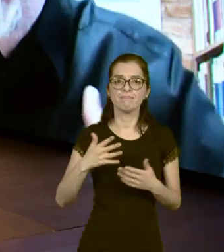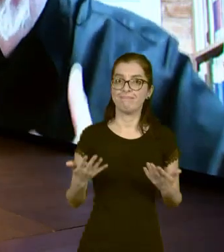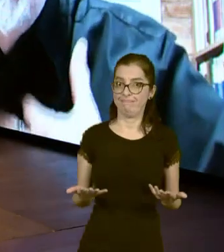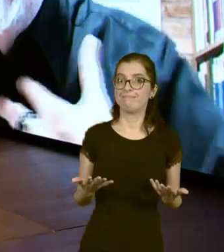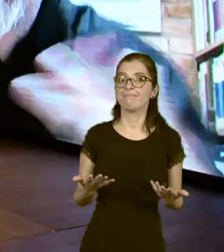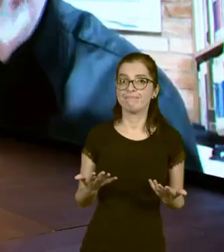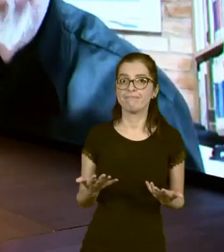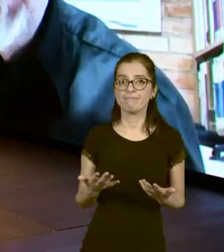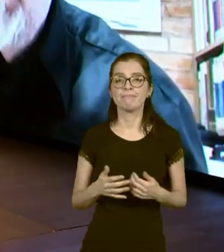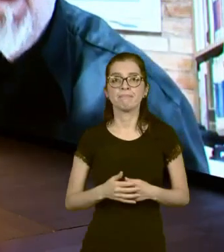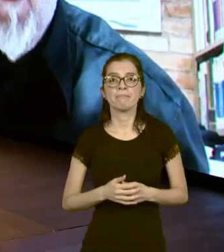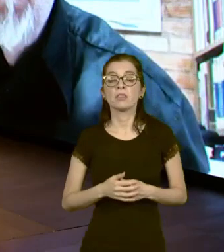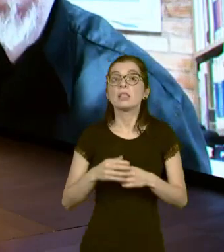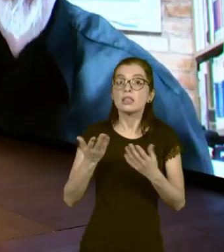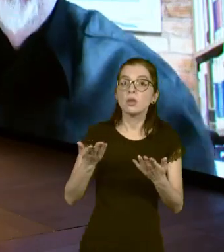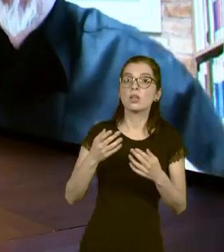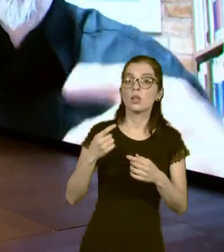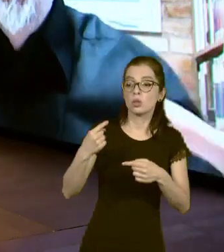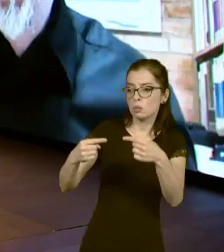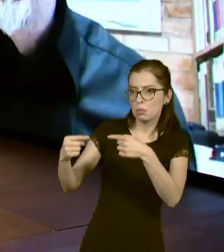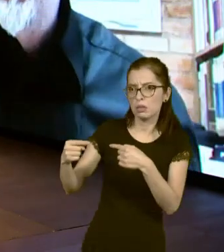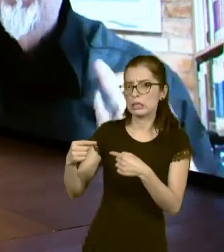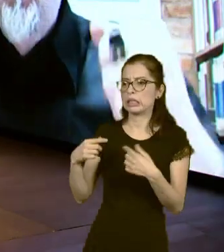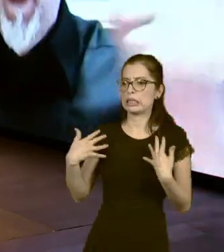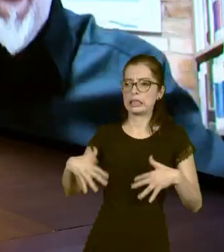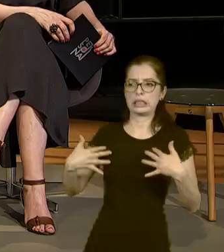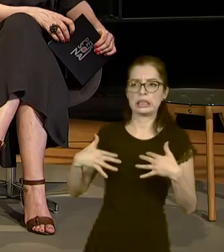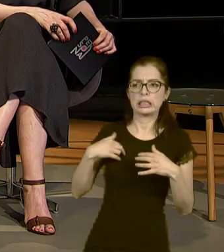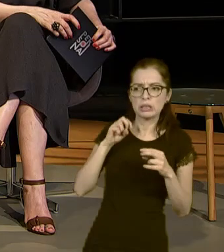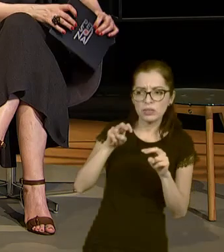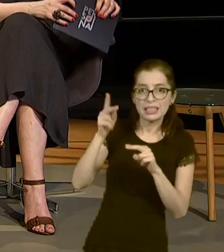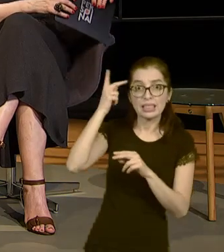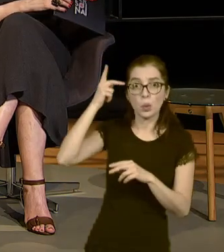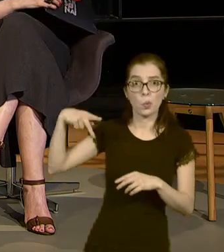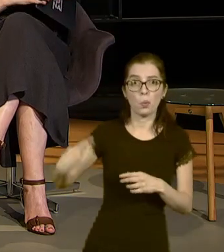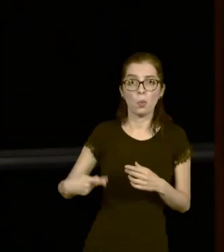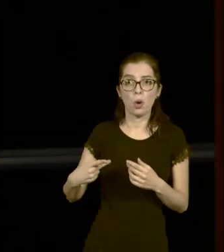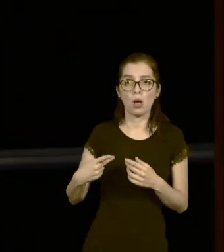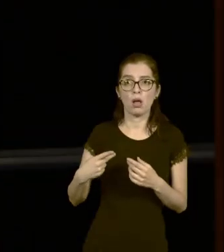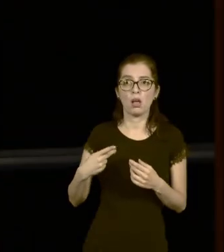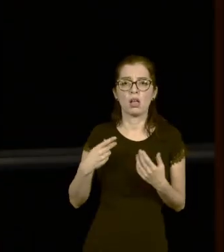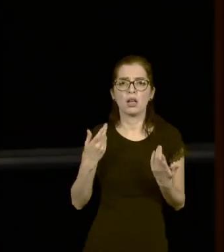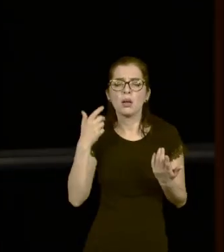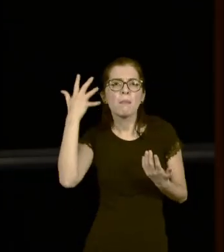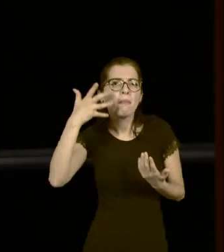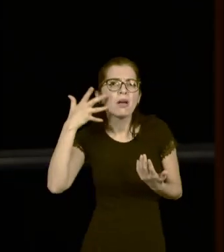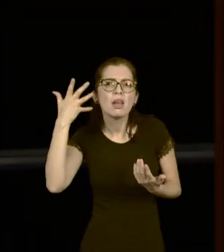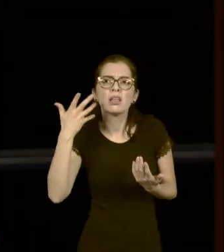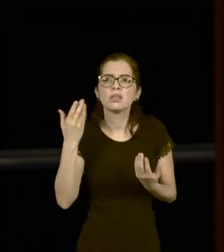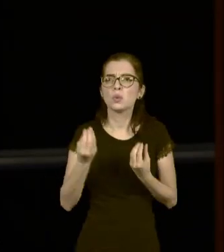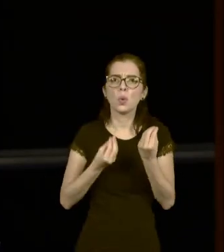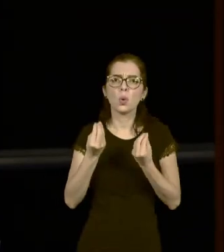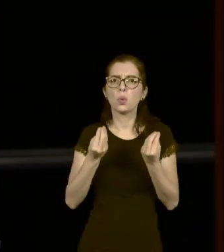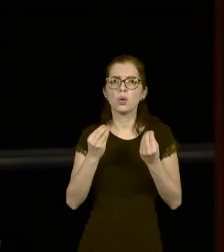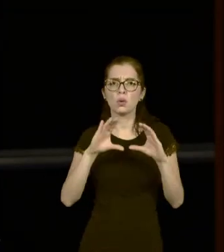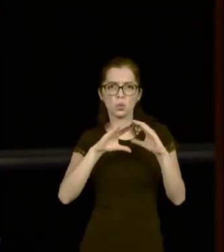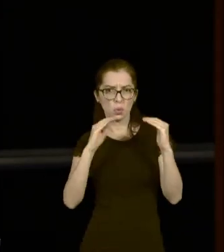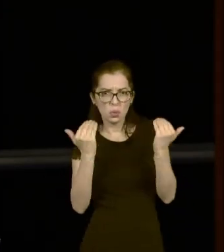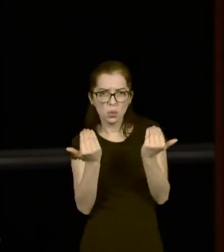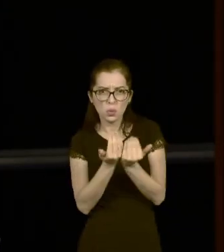foi um escândalo em São Paulo, teve reuniões, assembleias, estão fechando o Teatro Escola Diadema,